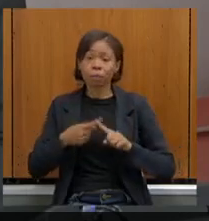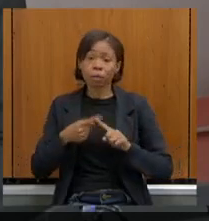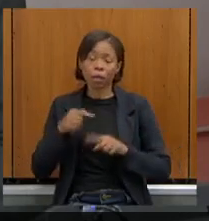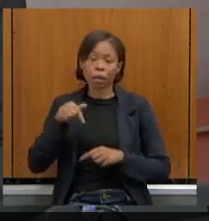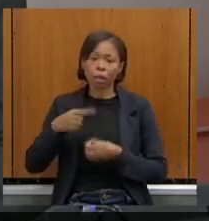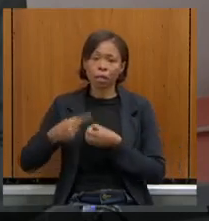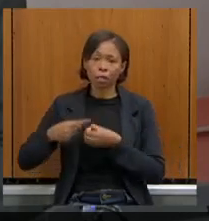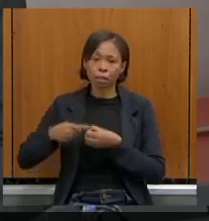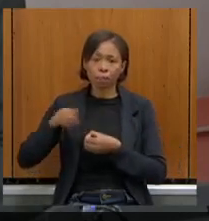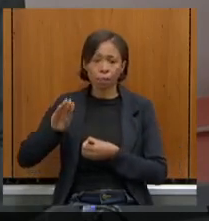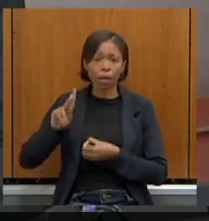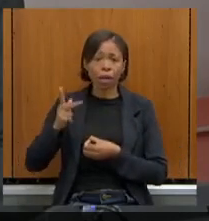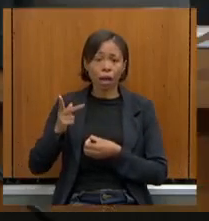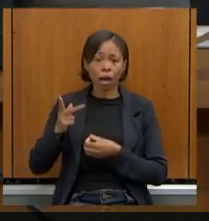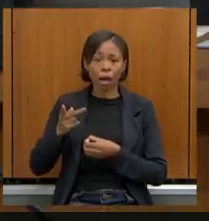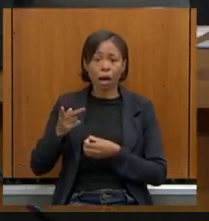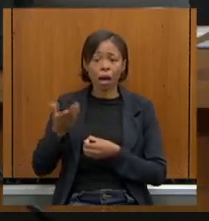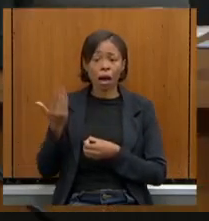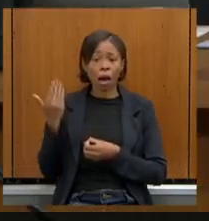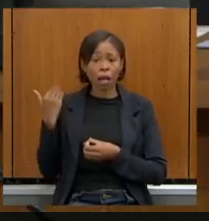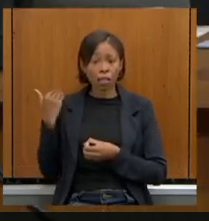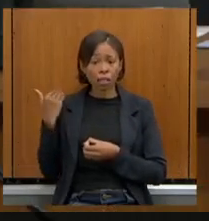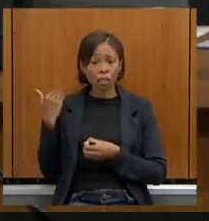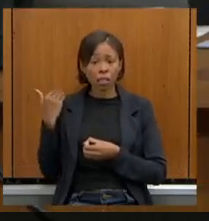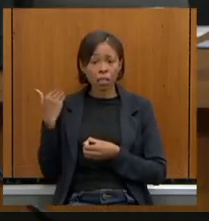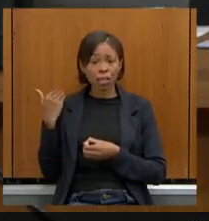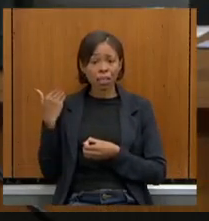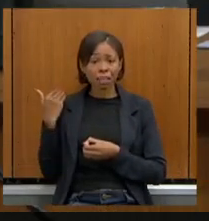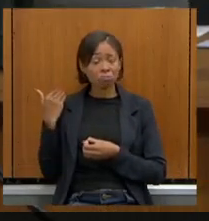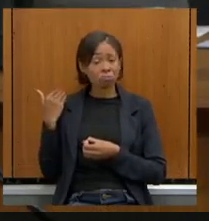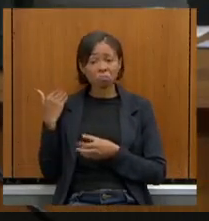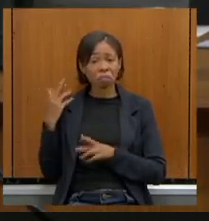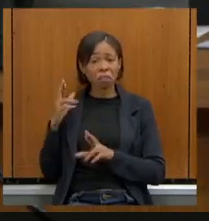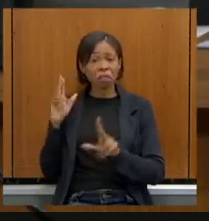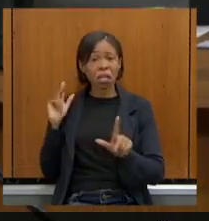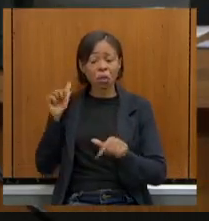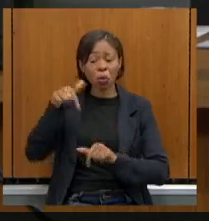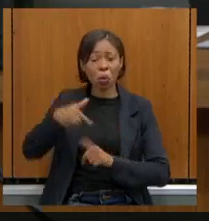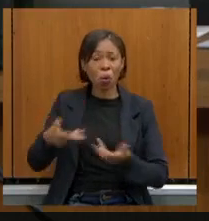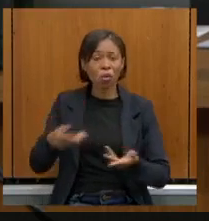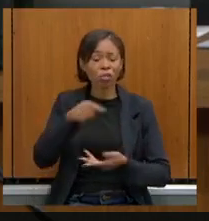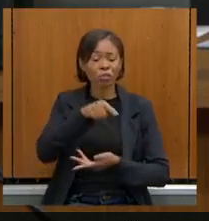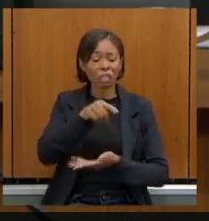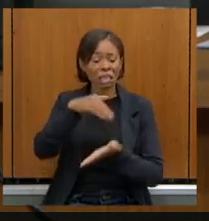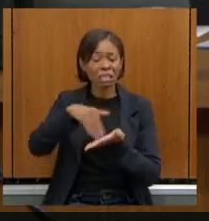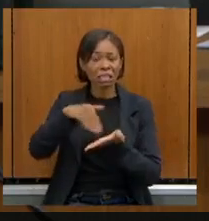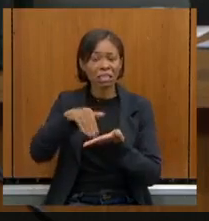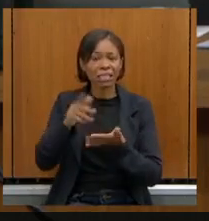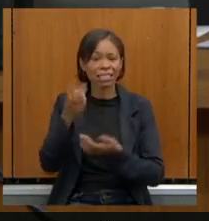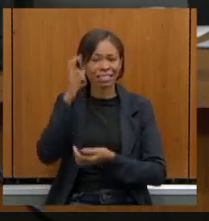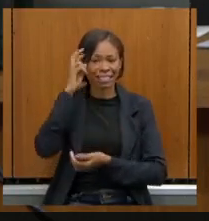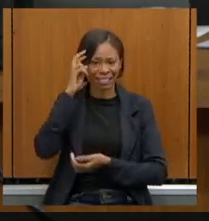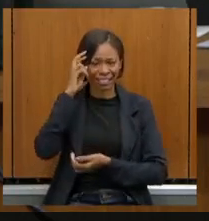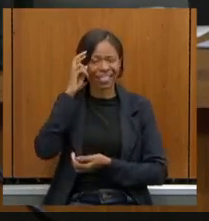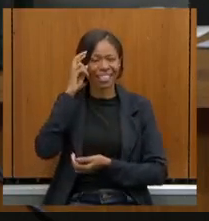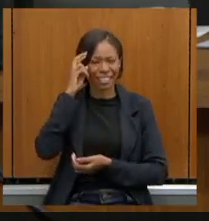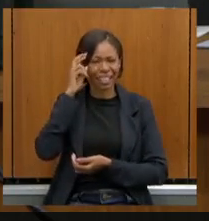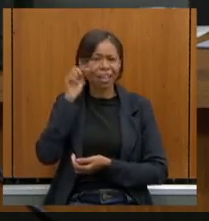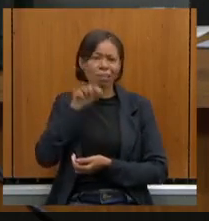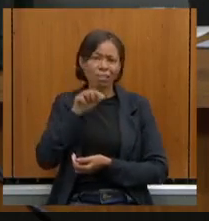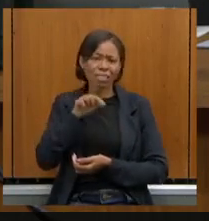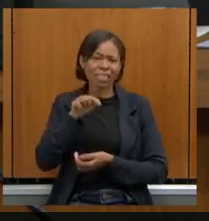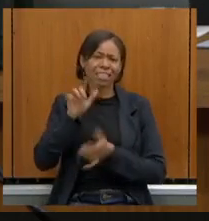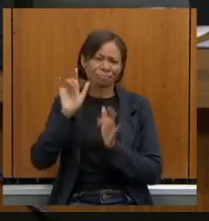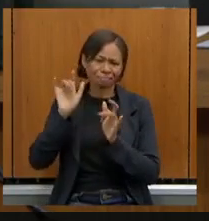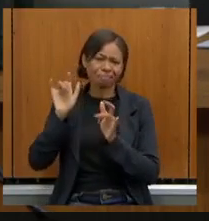uma antes de você e outra depois que você passou pela Secretaria de Cultura. Realmente, depois da sua saída,